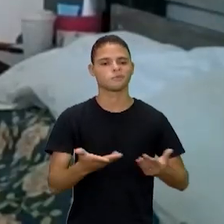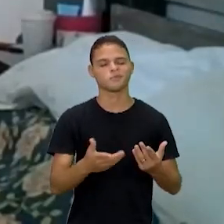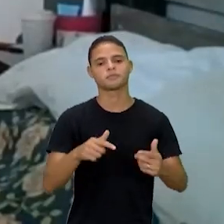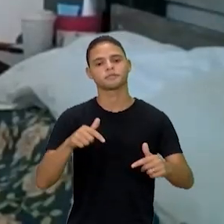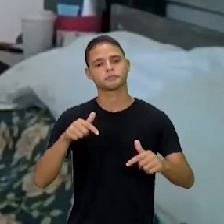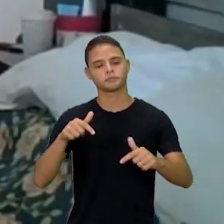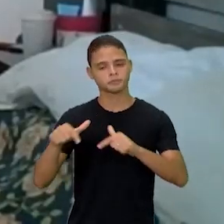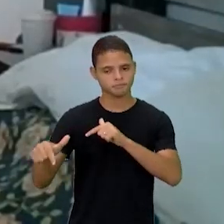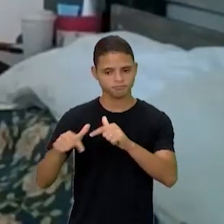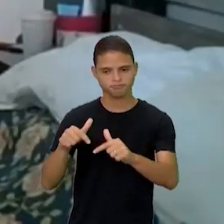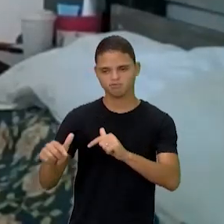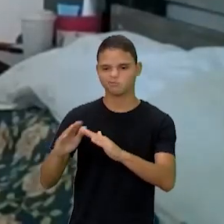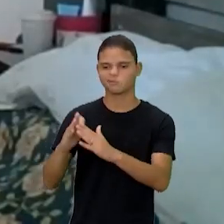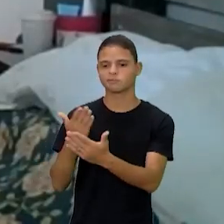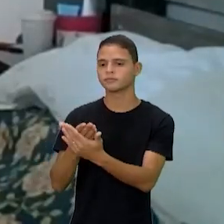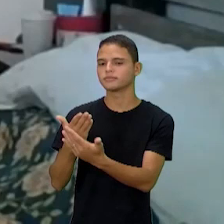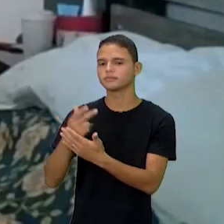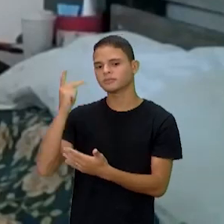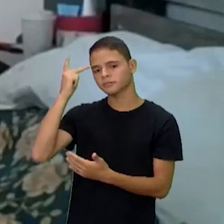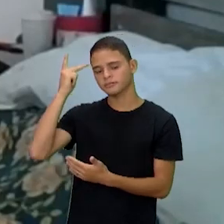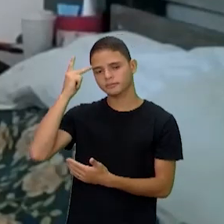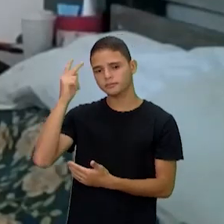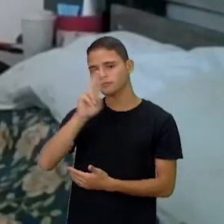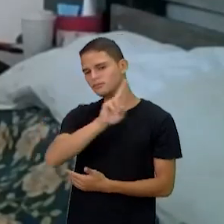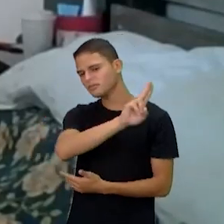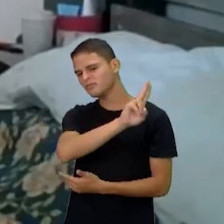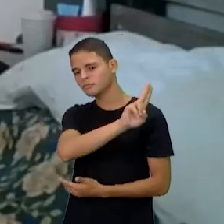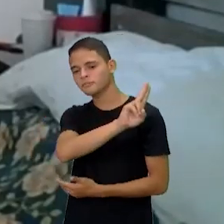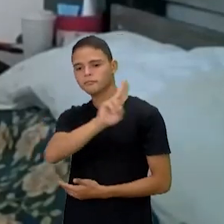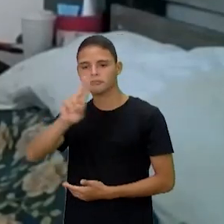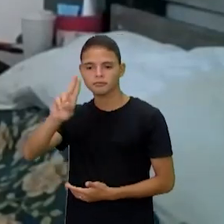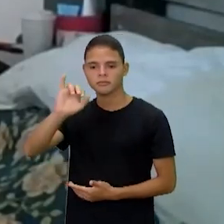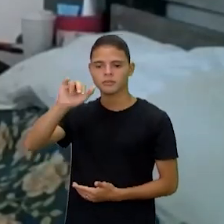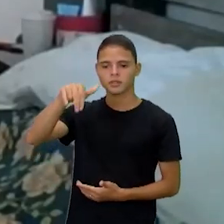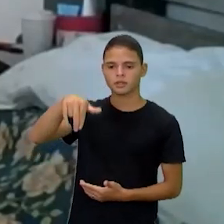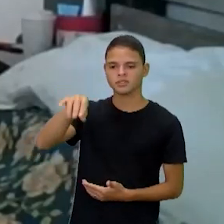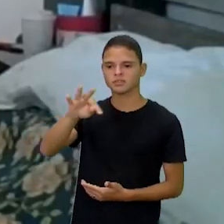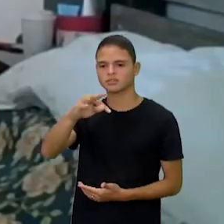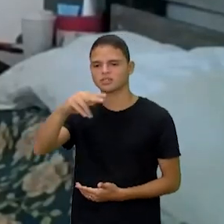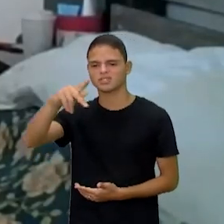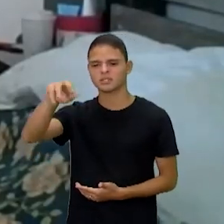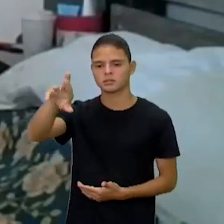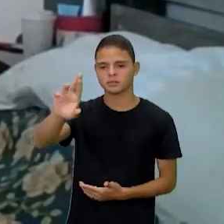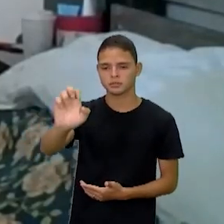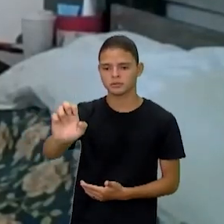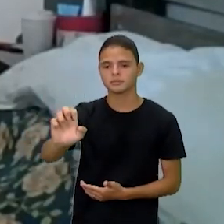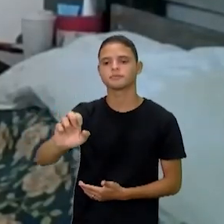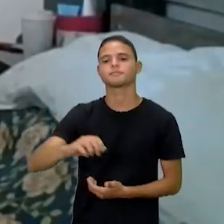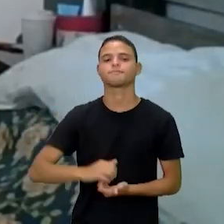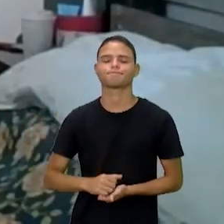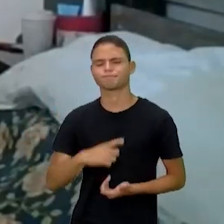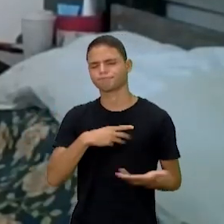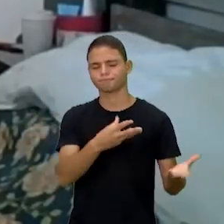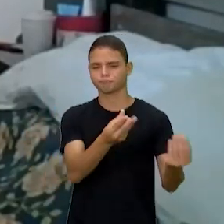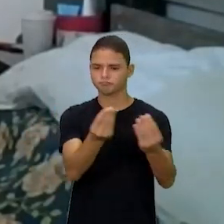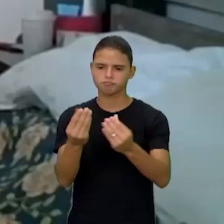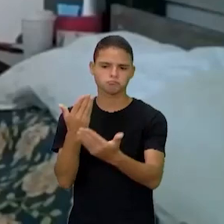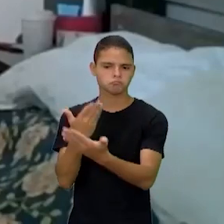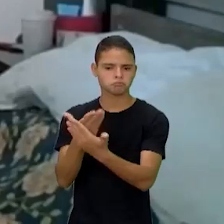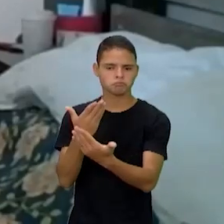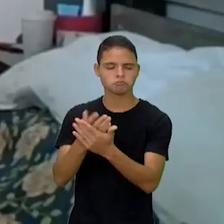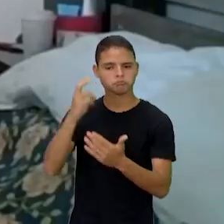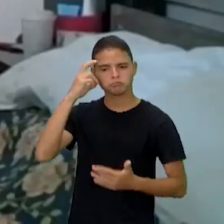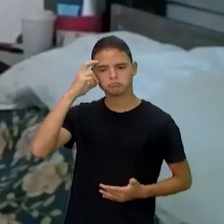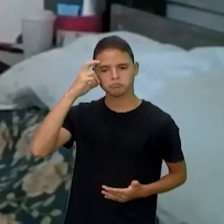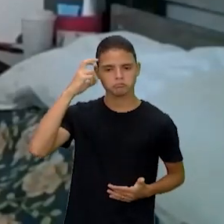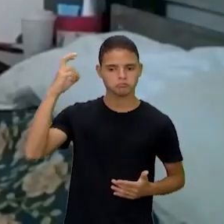uma instituição paulistana, né, que se chama INSPER, né, a Denise conhece bem, tá cheio de superdotado lá, e é